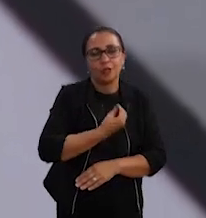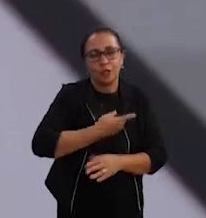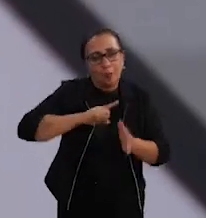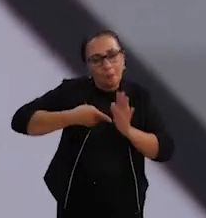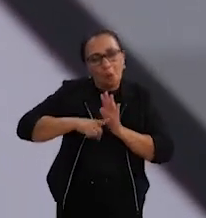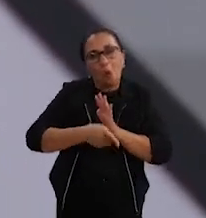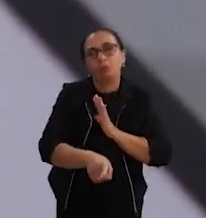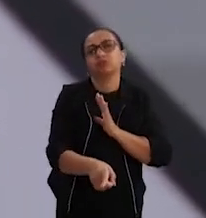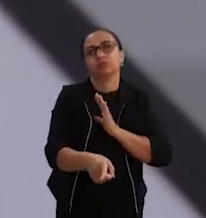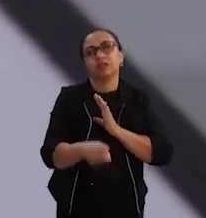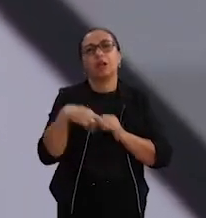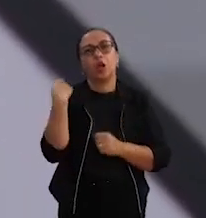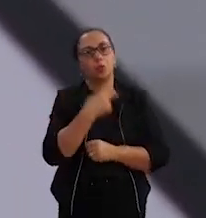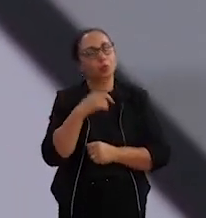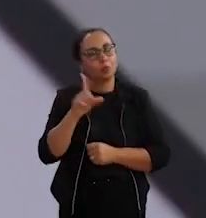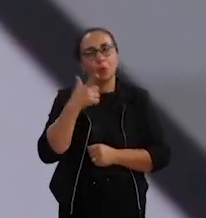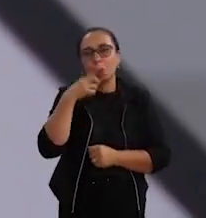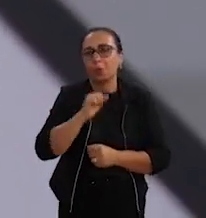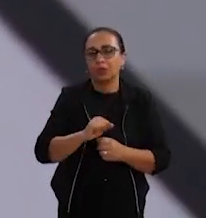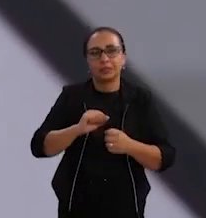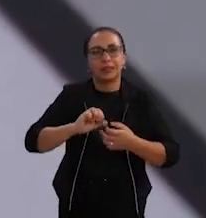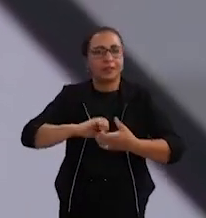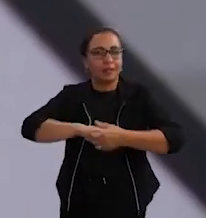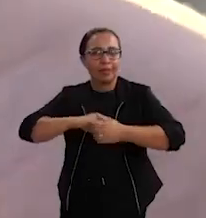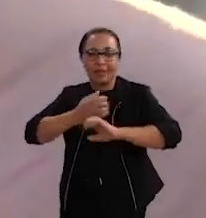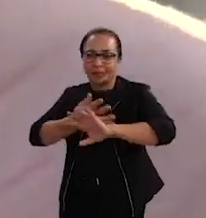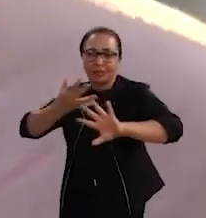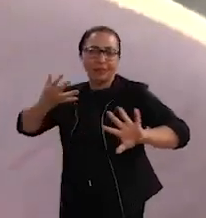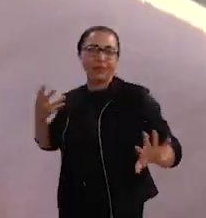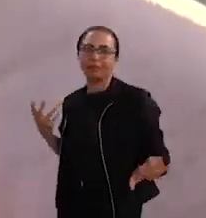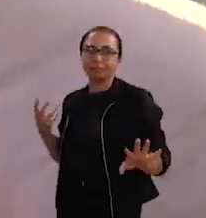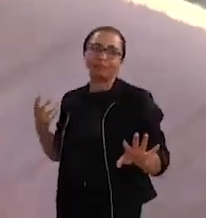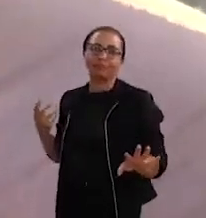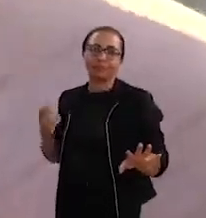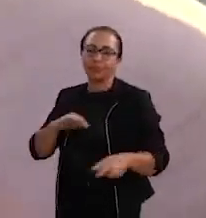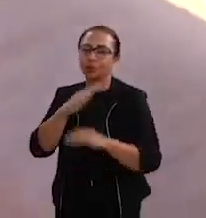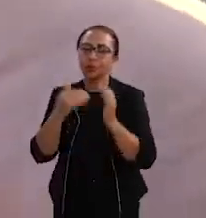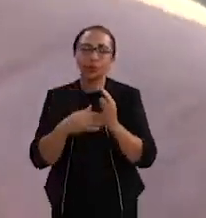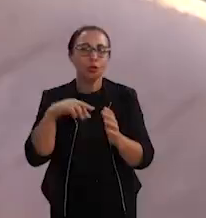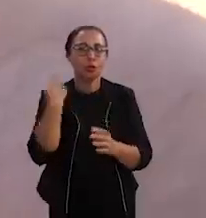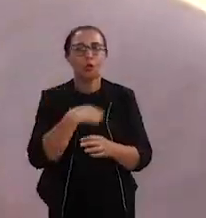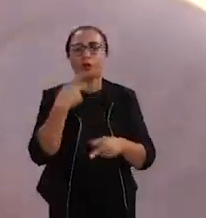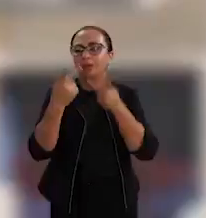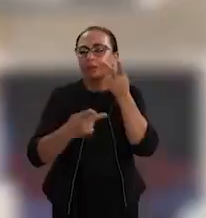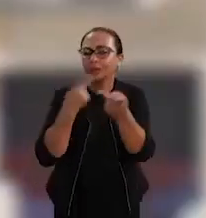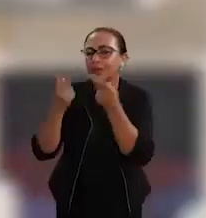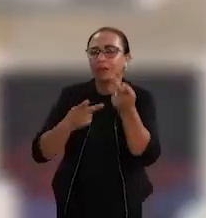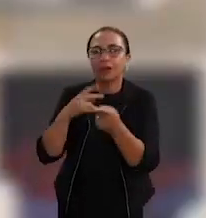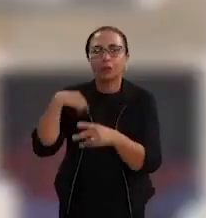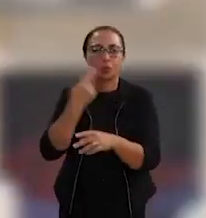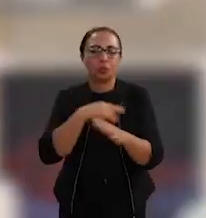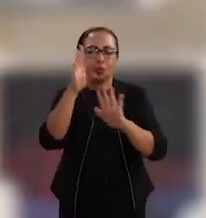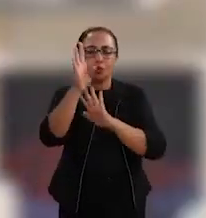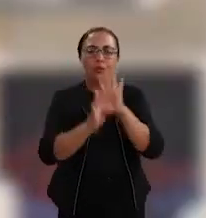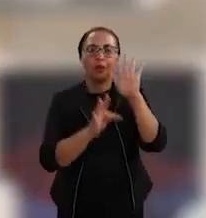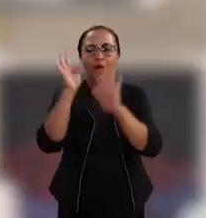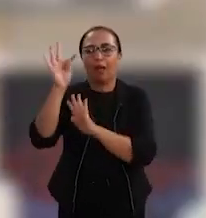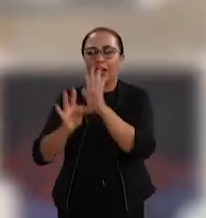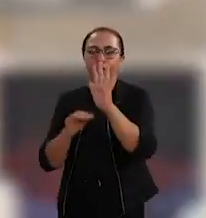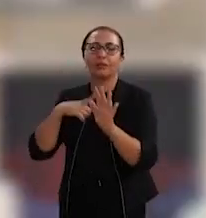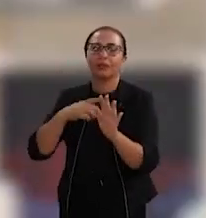nossas vidas e nós não conseguimos desvencilhar delas, ou seja, todo o nosso discurso, o nosso